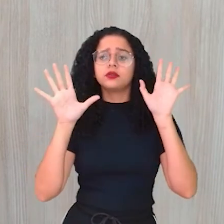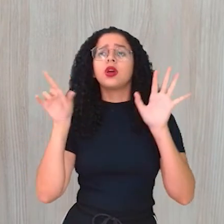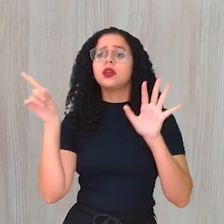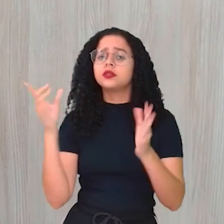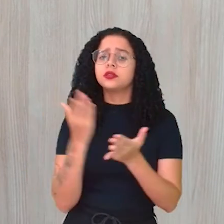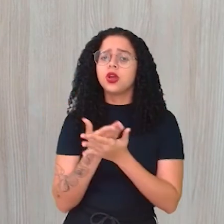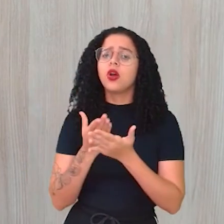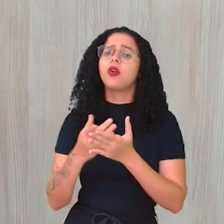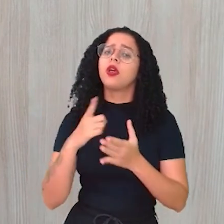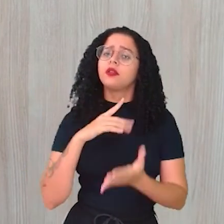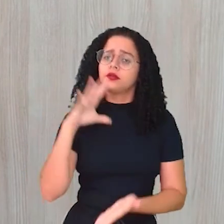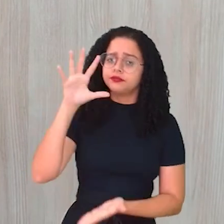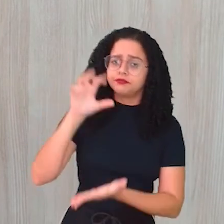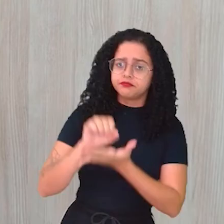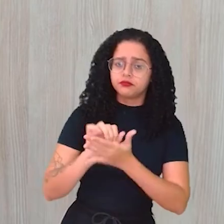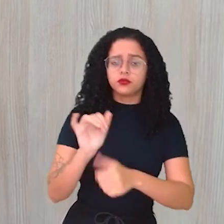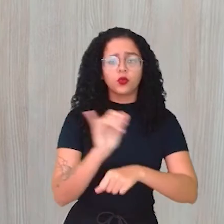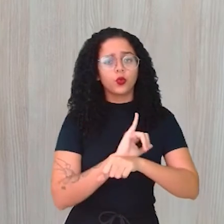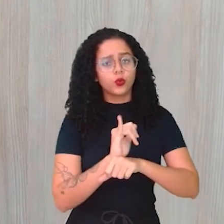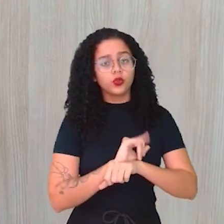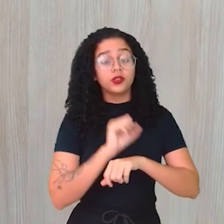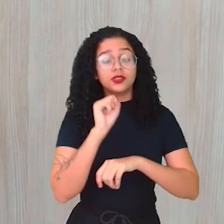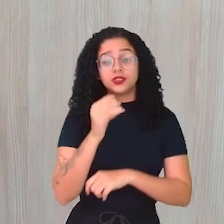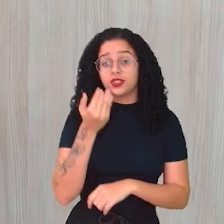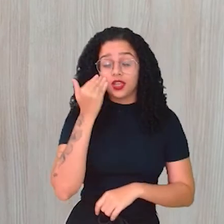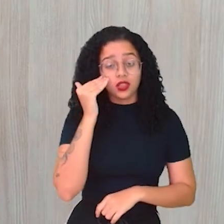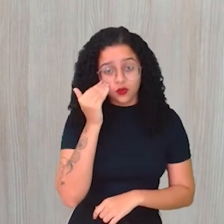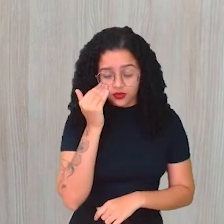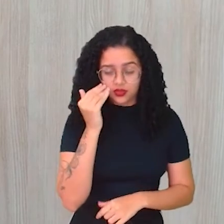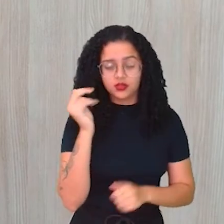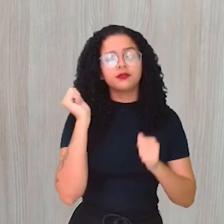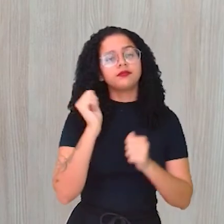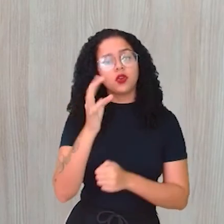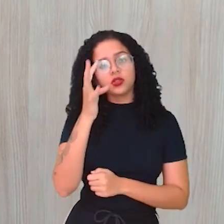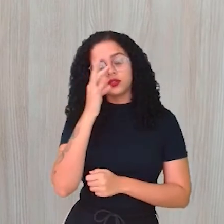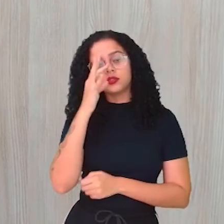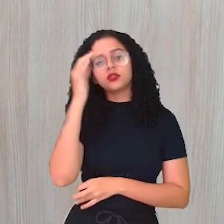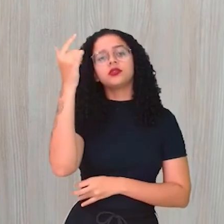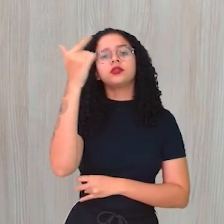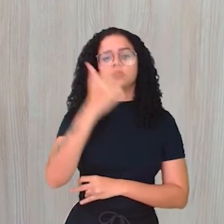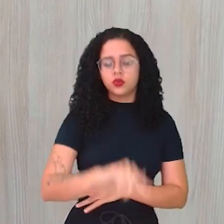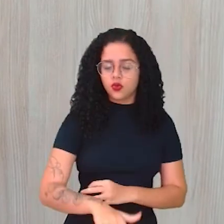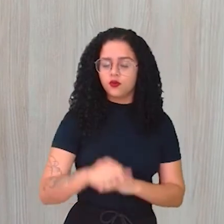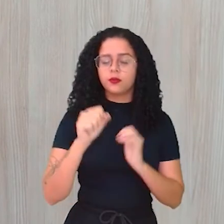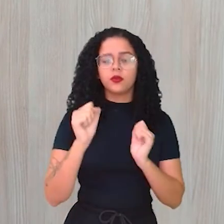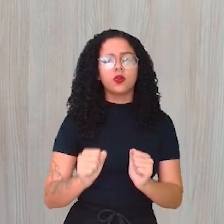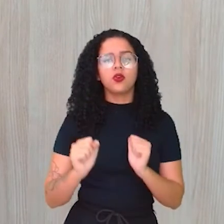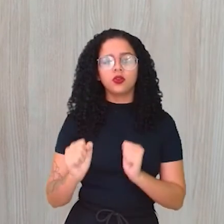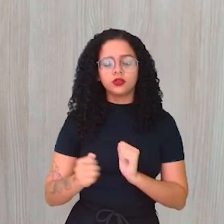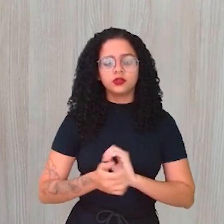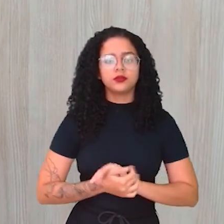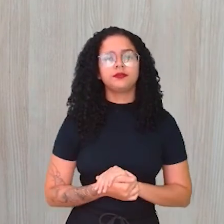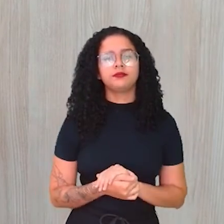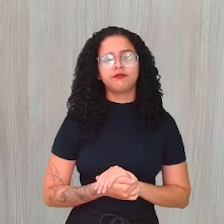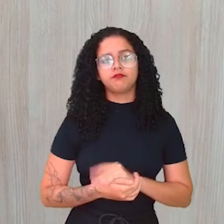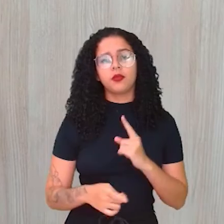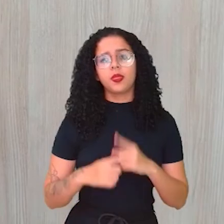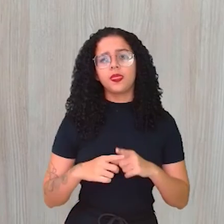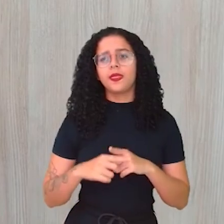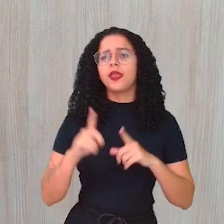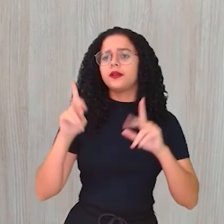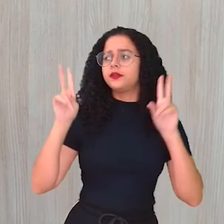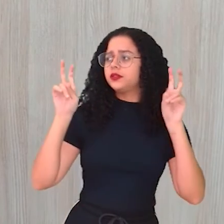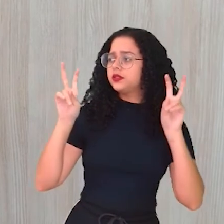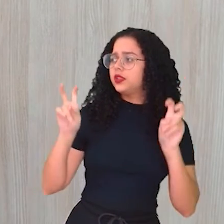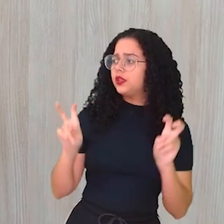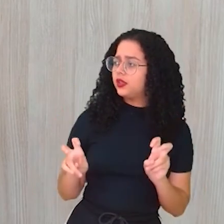ela vai para o YouTube, né? Então, mesmo tendo que mandar o desafio agora, mas rever aí algumas coisas, porque é um tema que